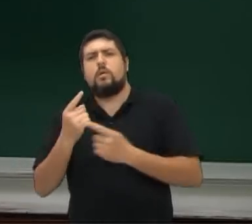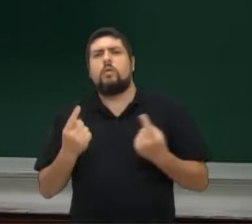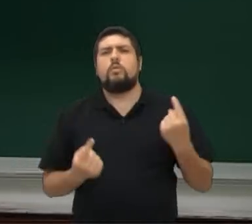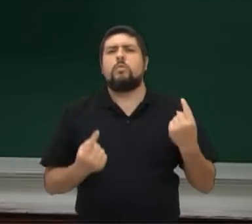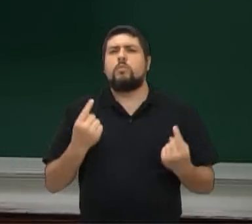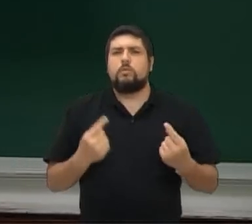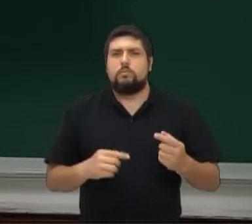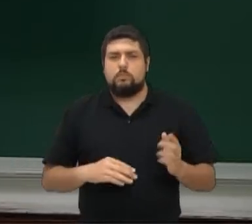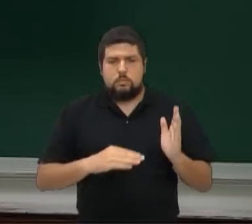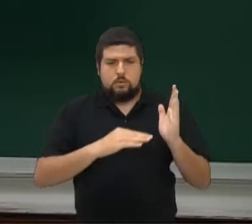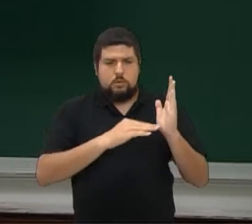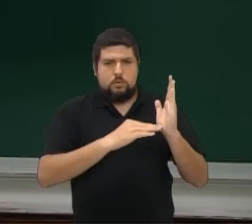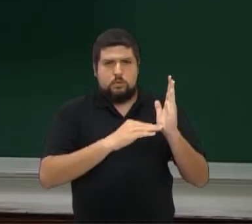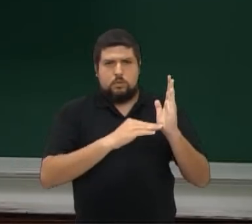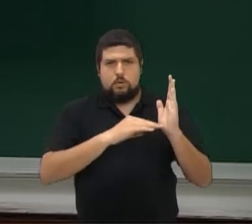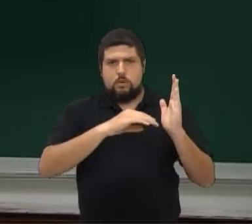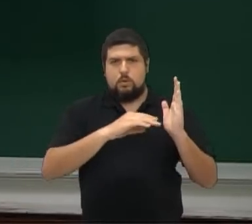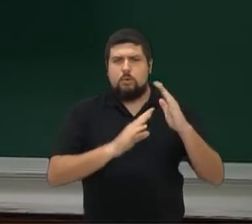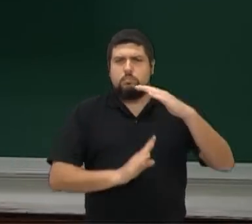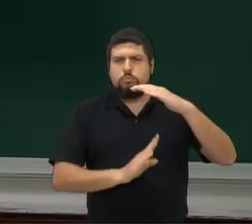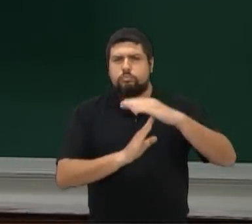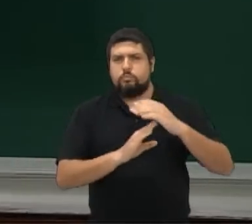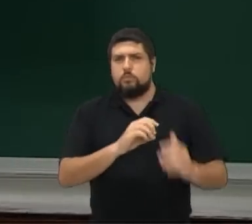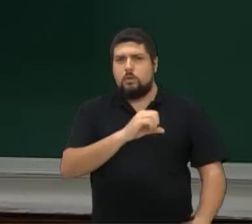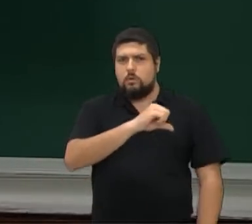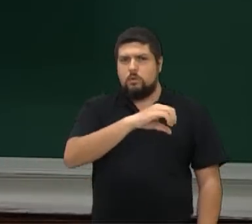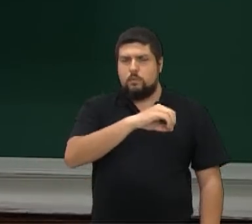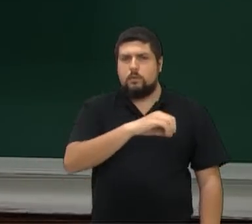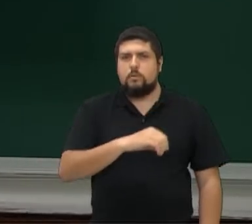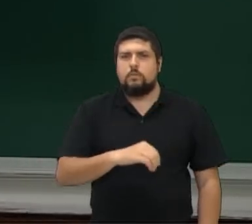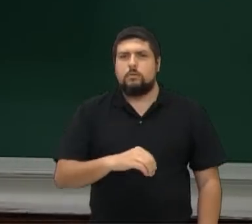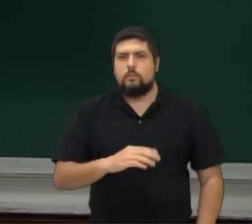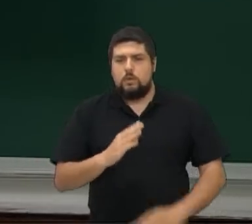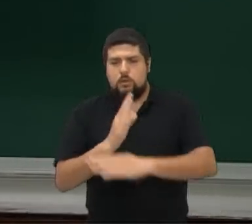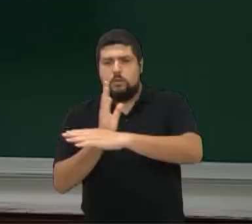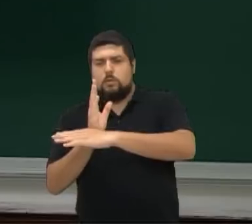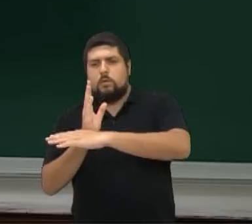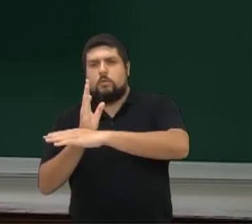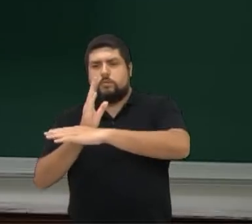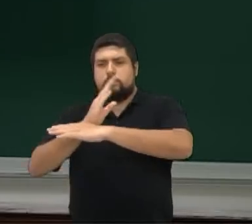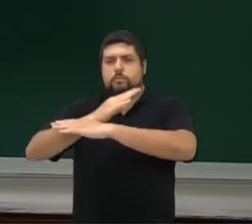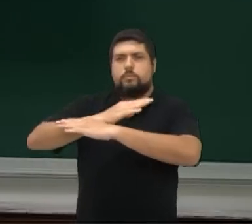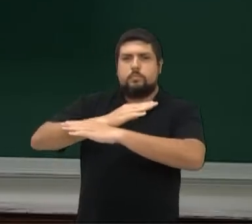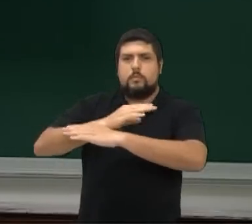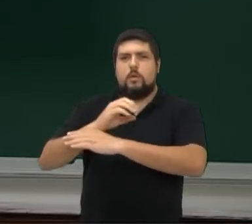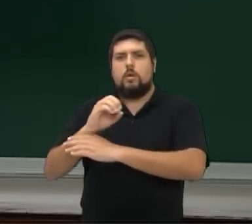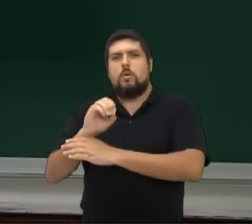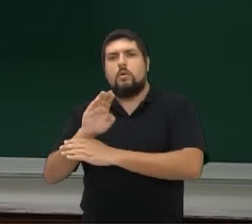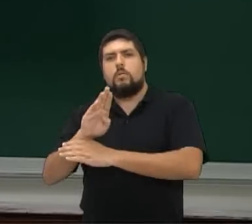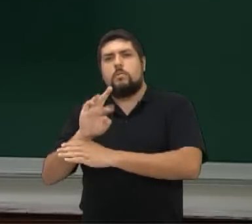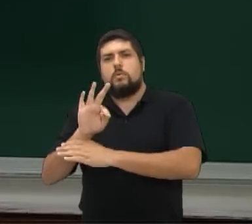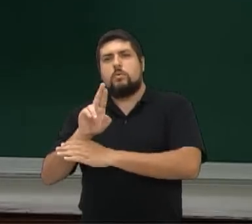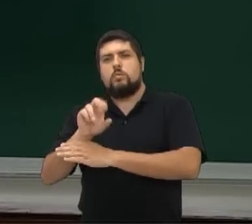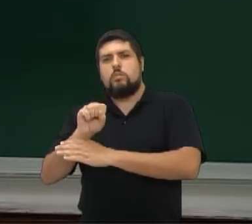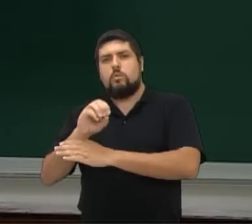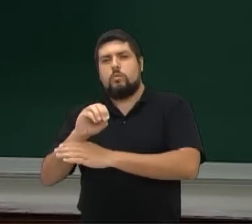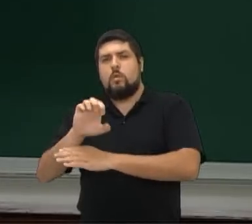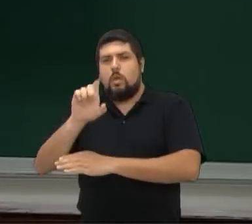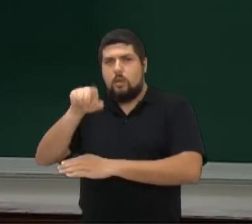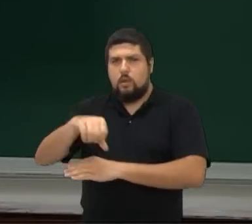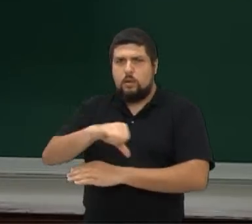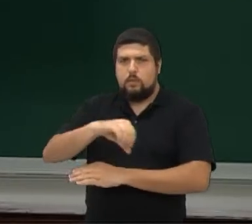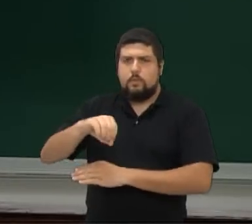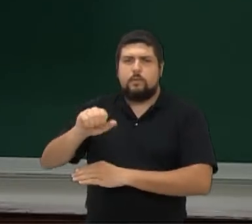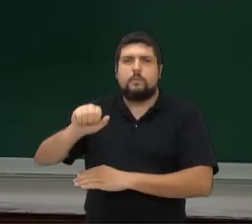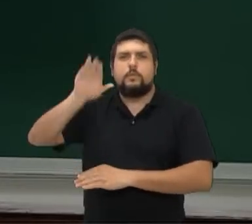ângulo reto, 90 graus. Ângulo obtuso é o ângulo que é maior que 90 graus. Então, o ângulo obtuso